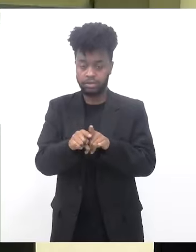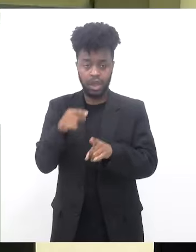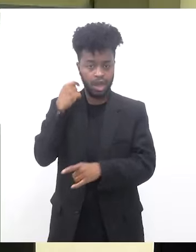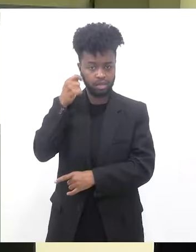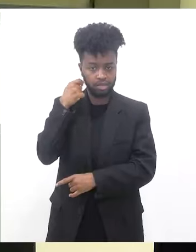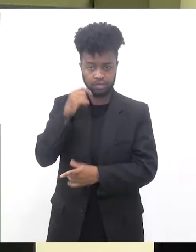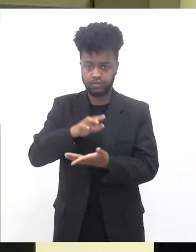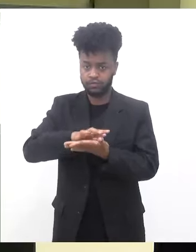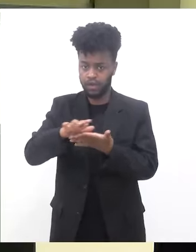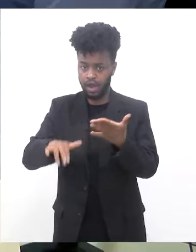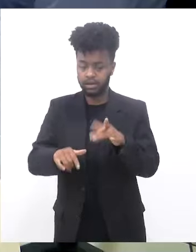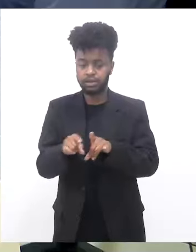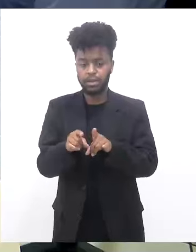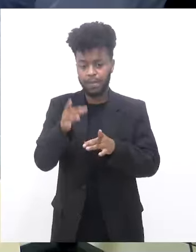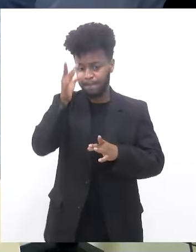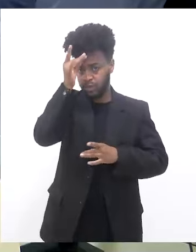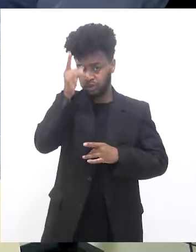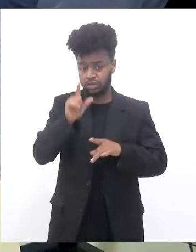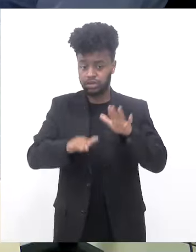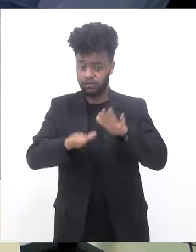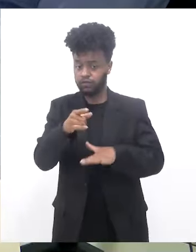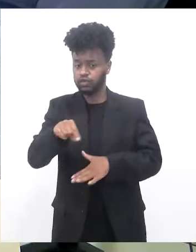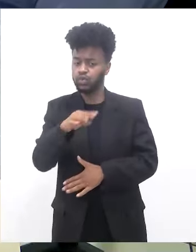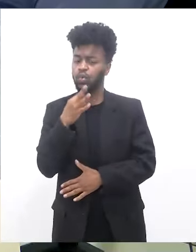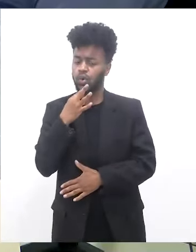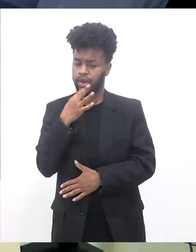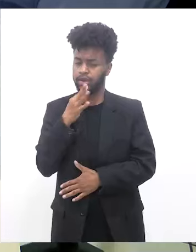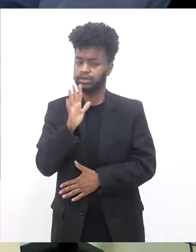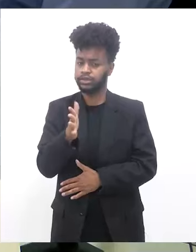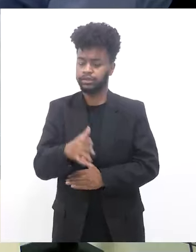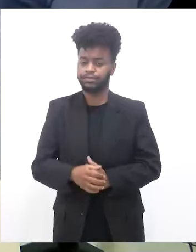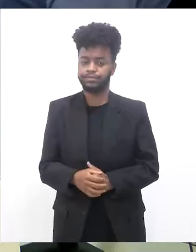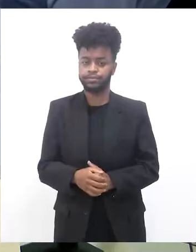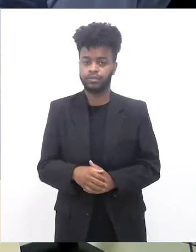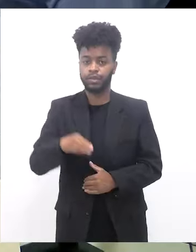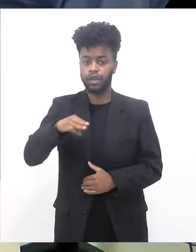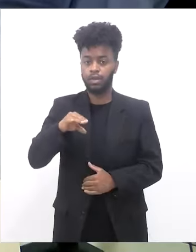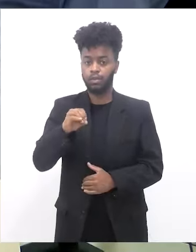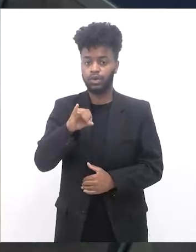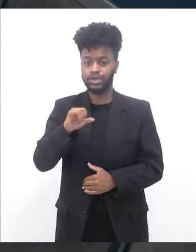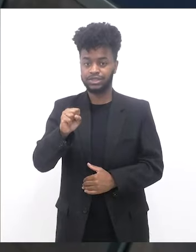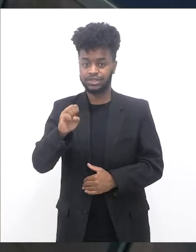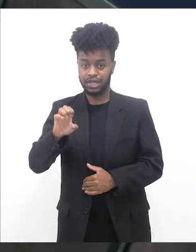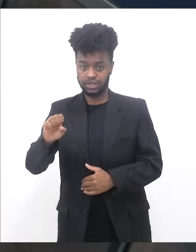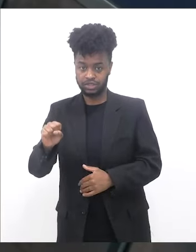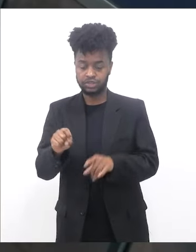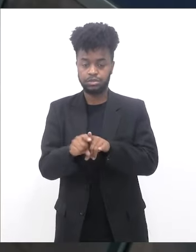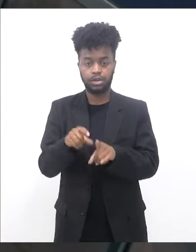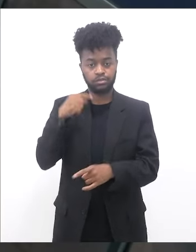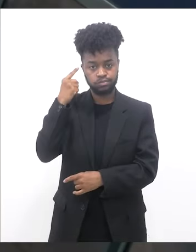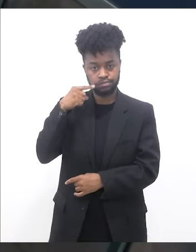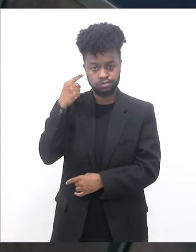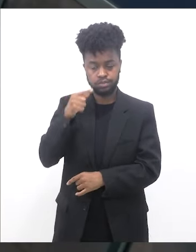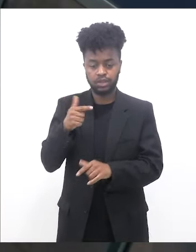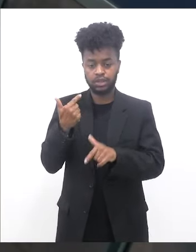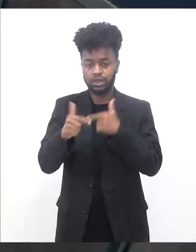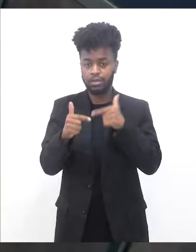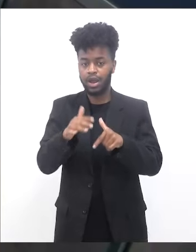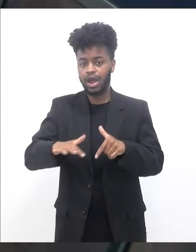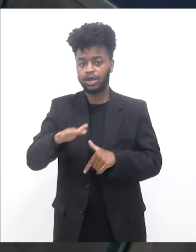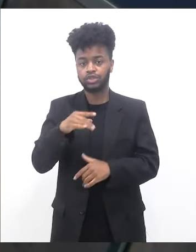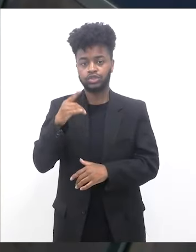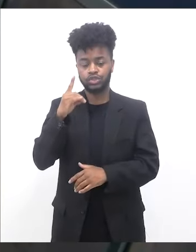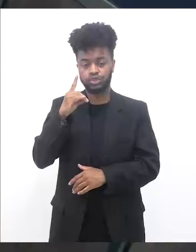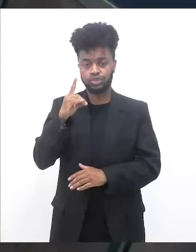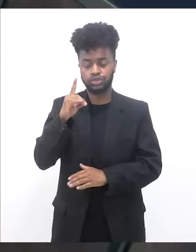atrizes e personagens que você conhece muito bem. Moisés Laureano Santana, advogado com atuação em direito